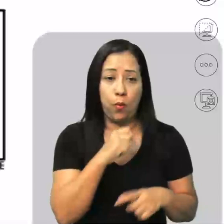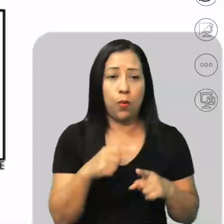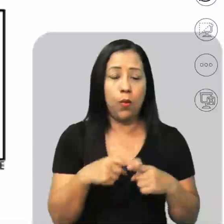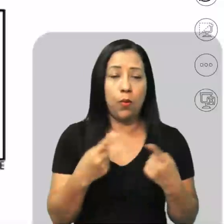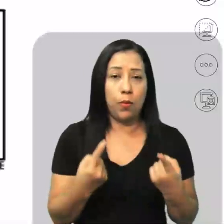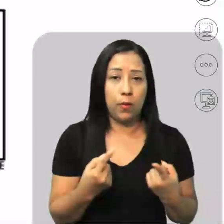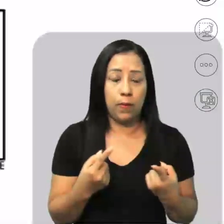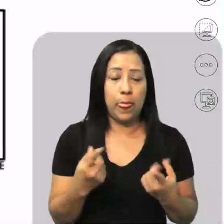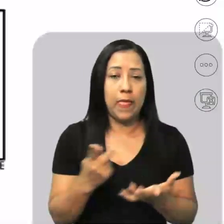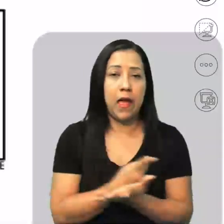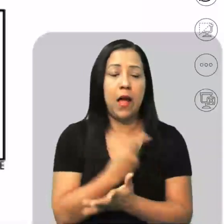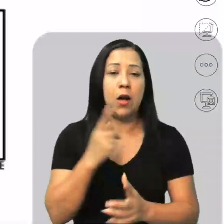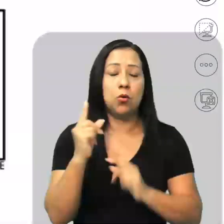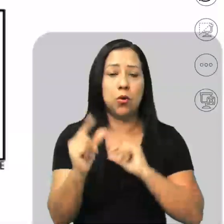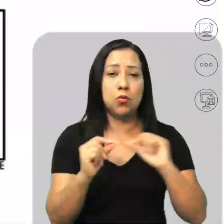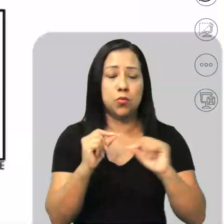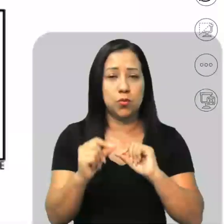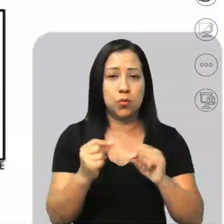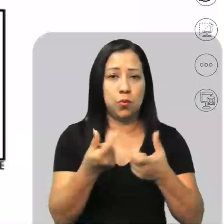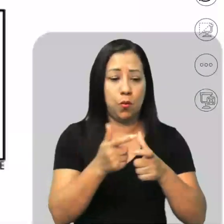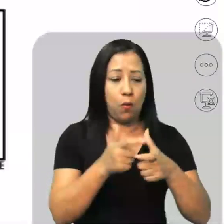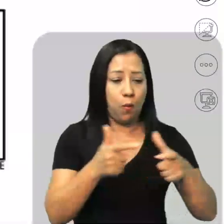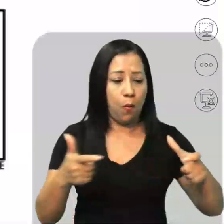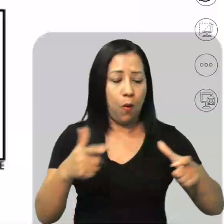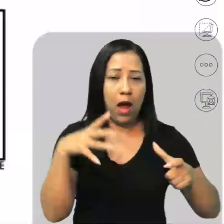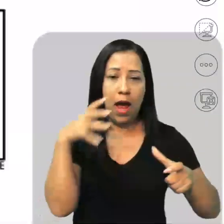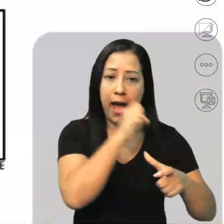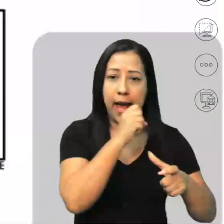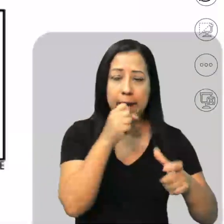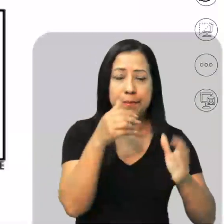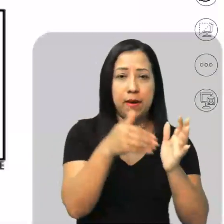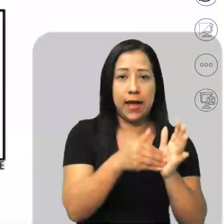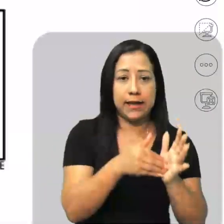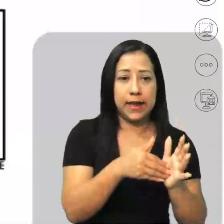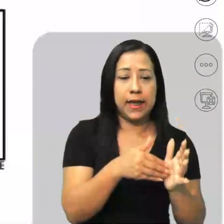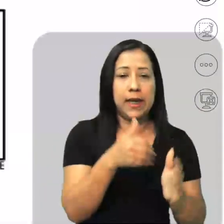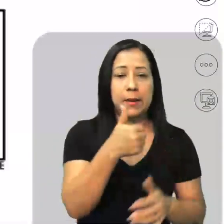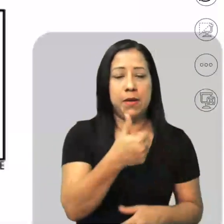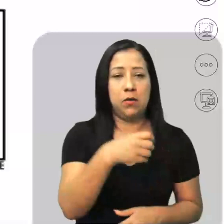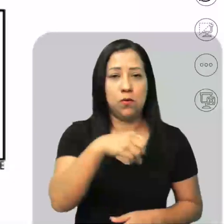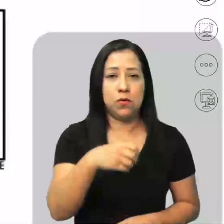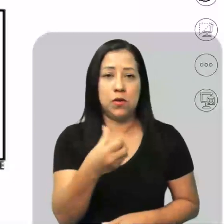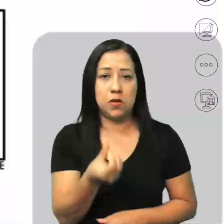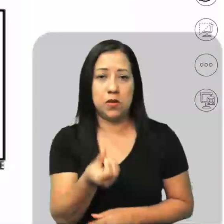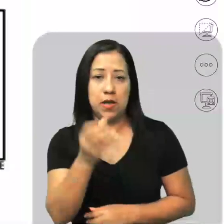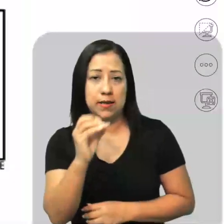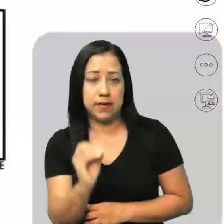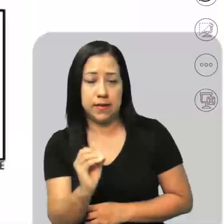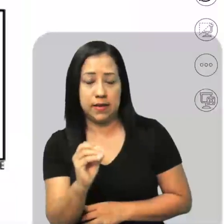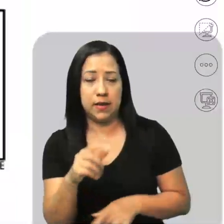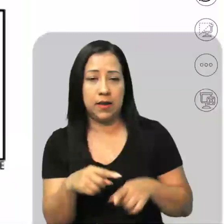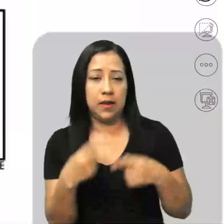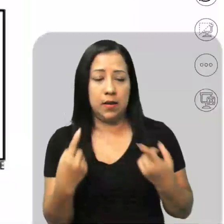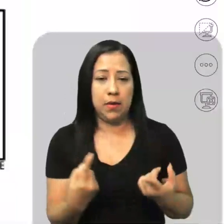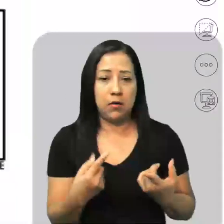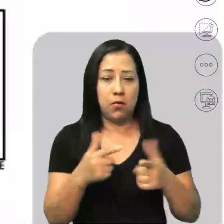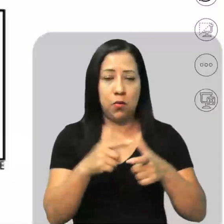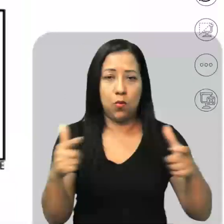acelerado foi contínuo até 1960, quando o crescimento populacional